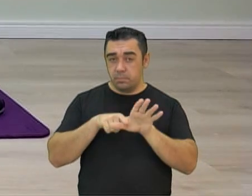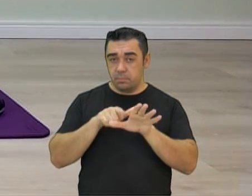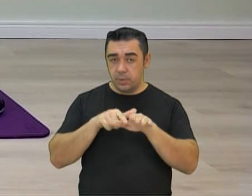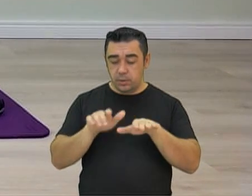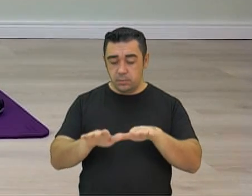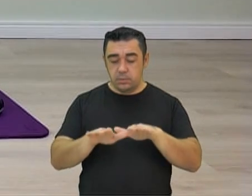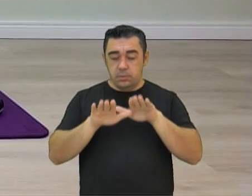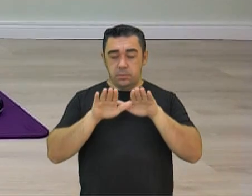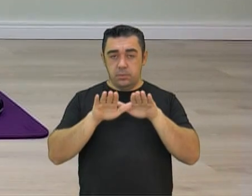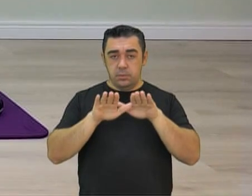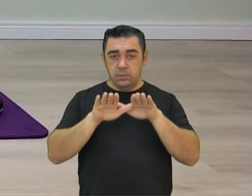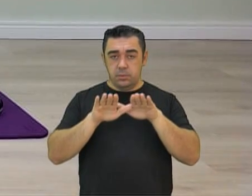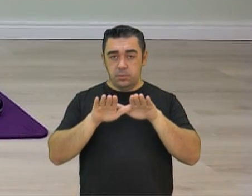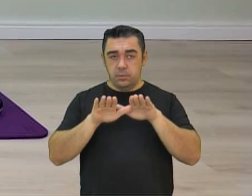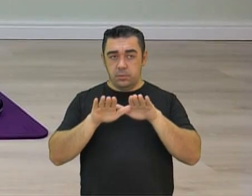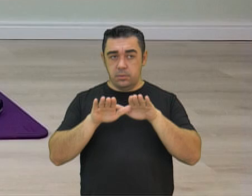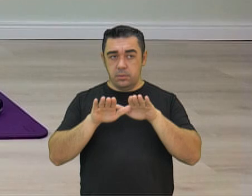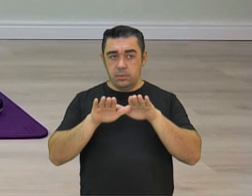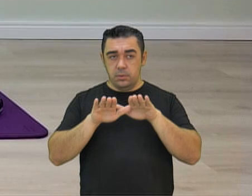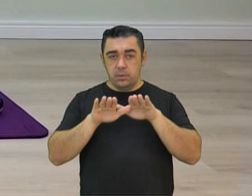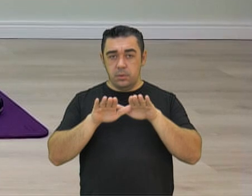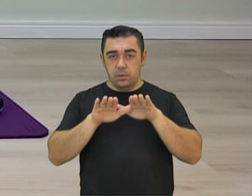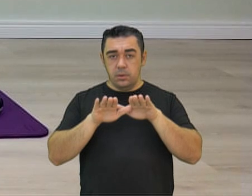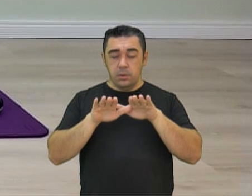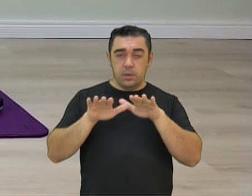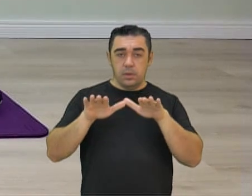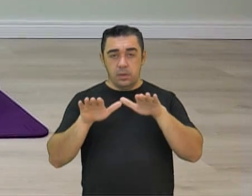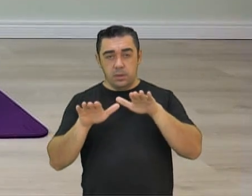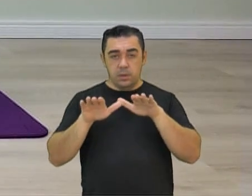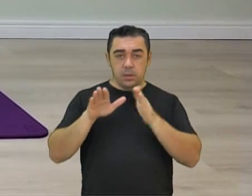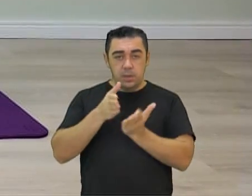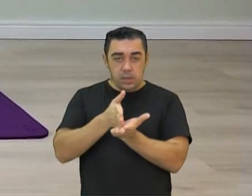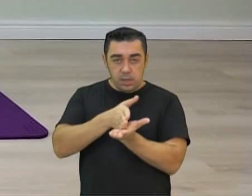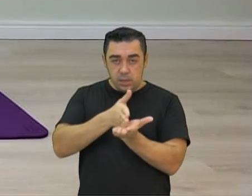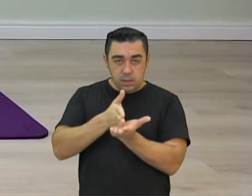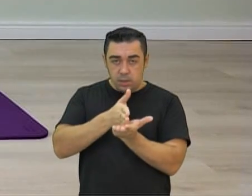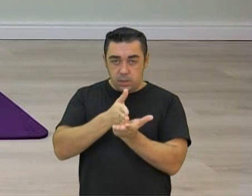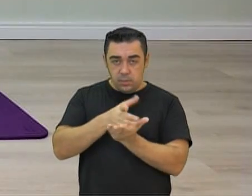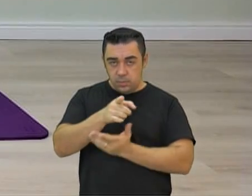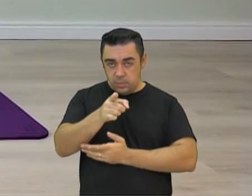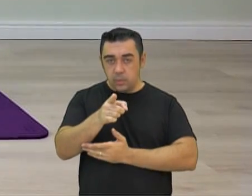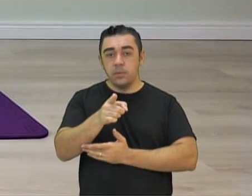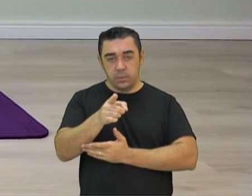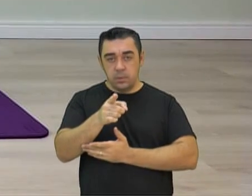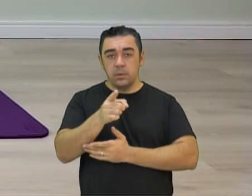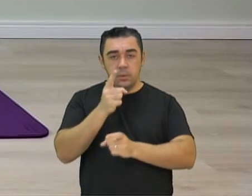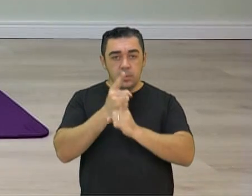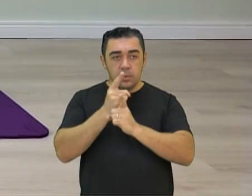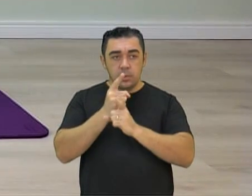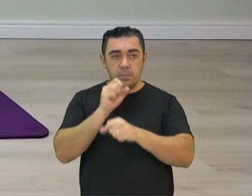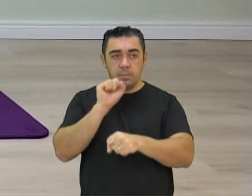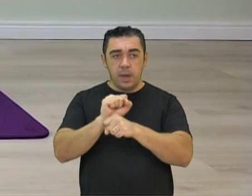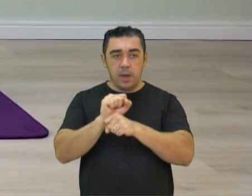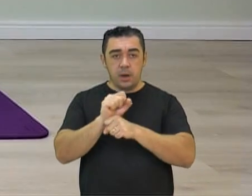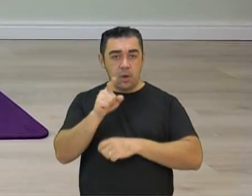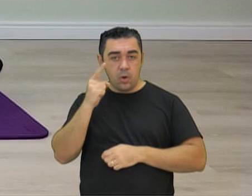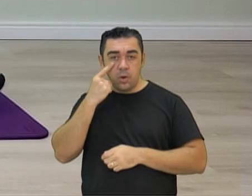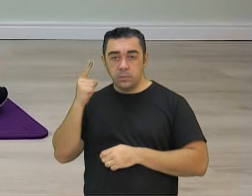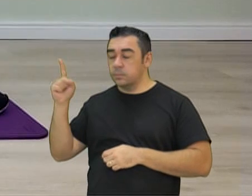chão e vai achar um ponto de equilíbrio, onde você vai parar,